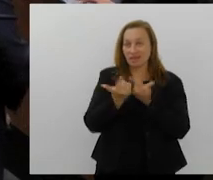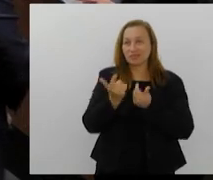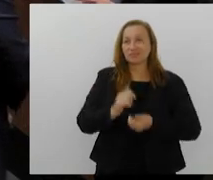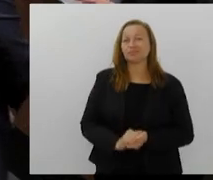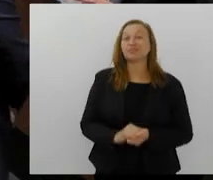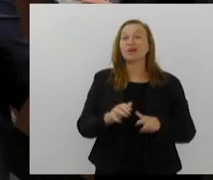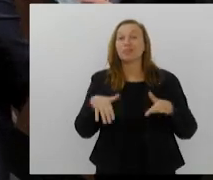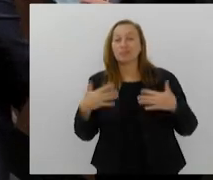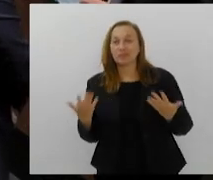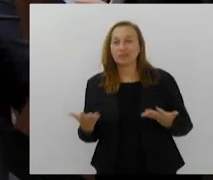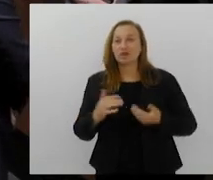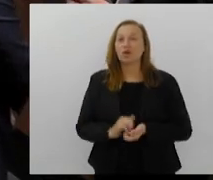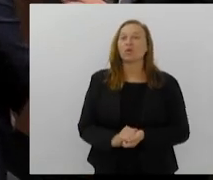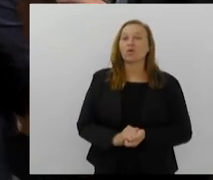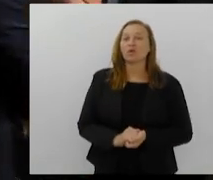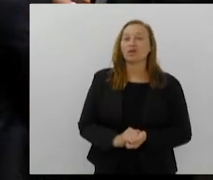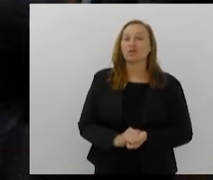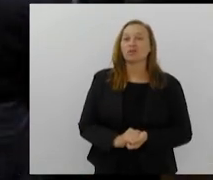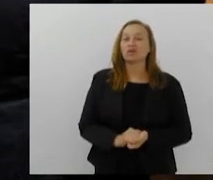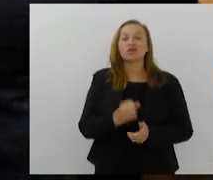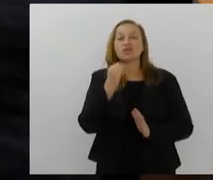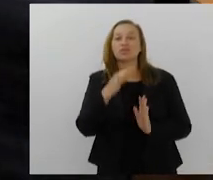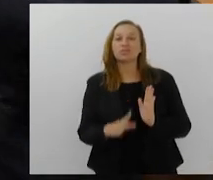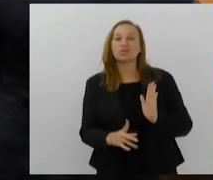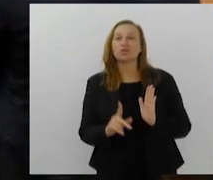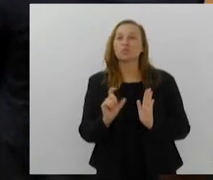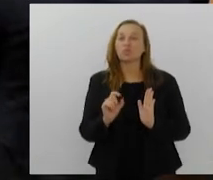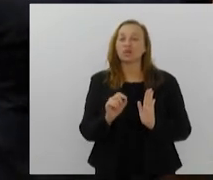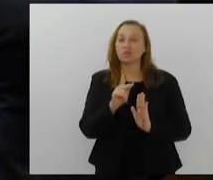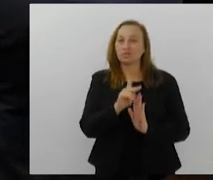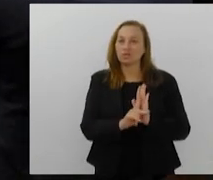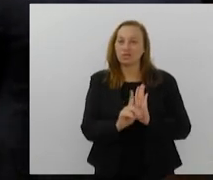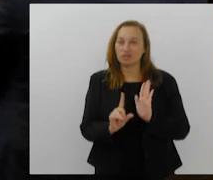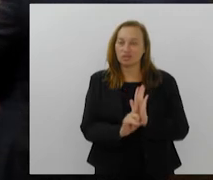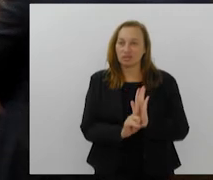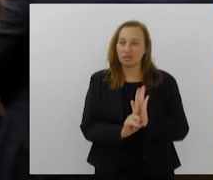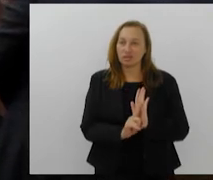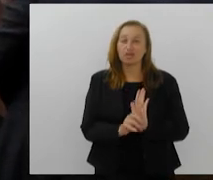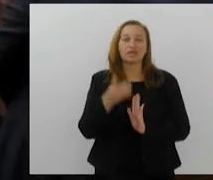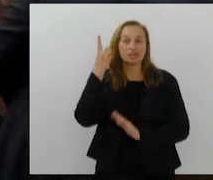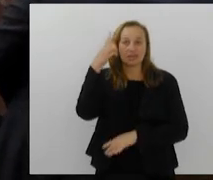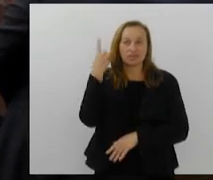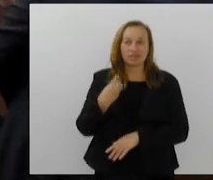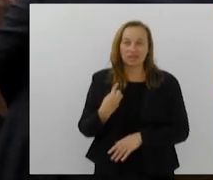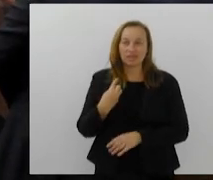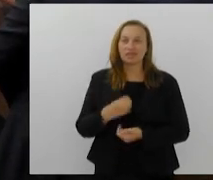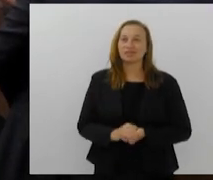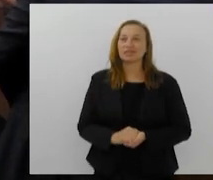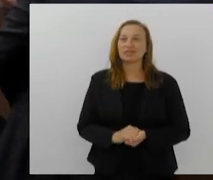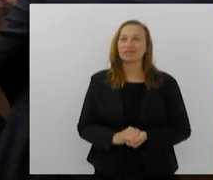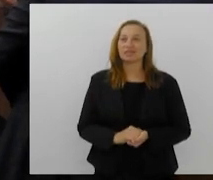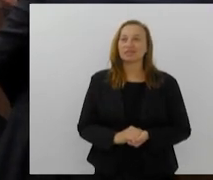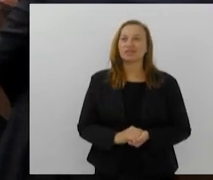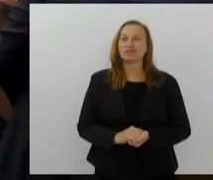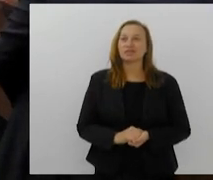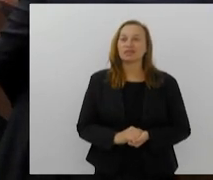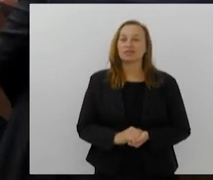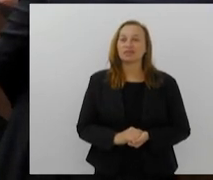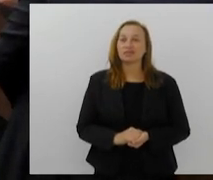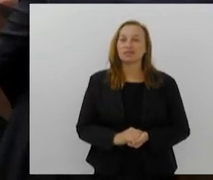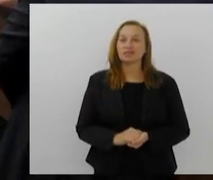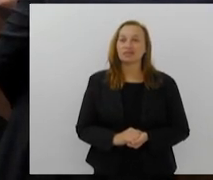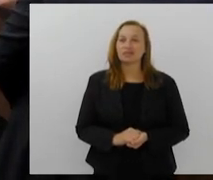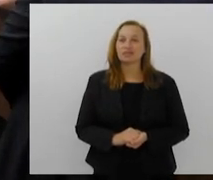Mas, então, o que diz esse projeto? Deputada Dani Monteiro, o que são as tarifas,